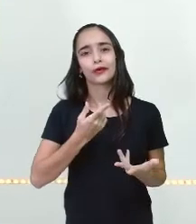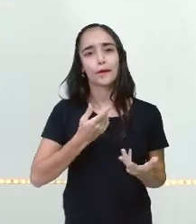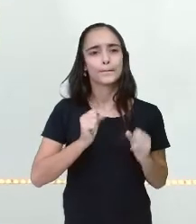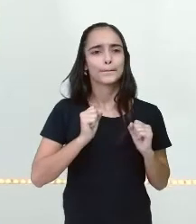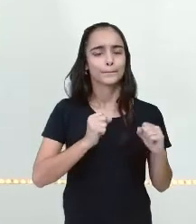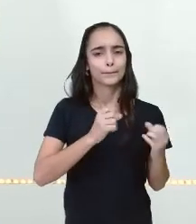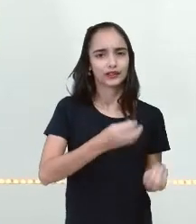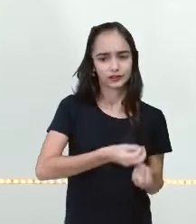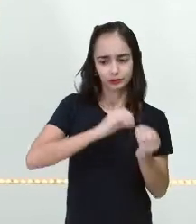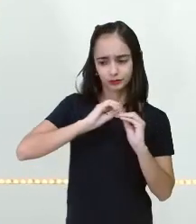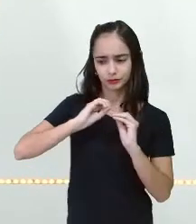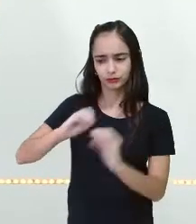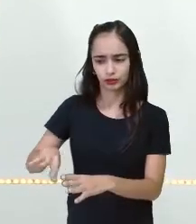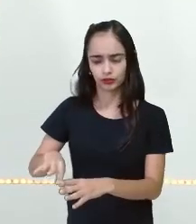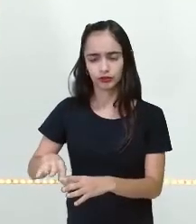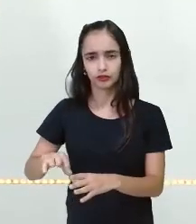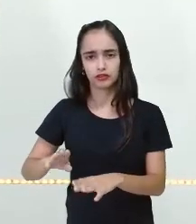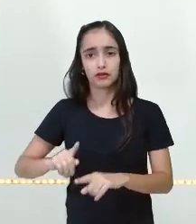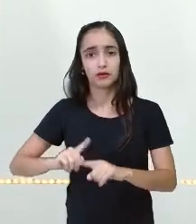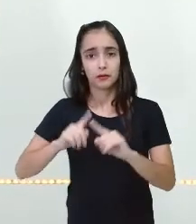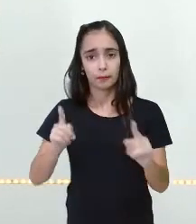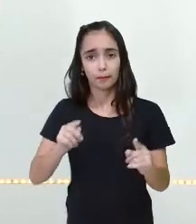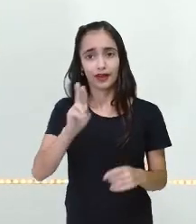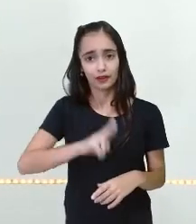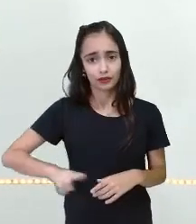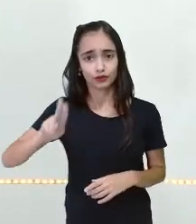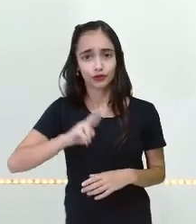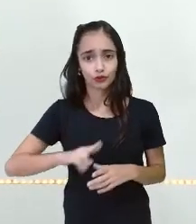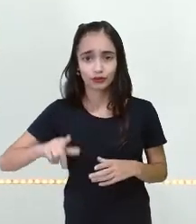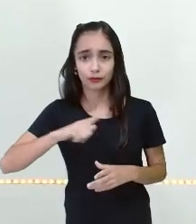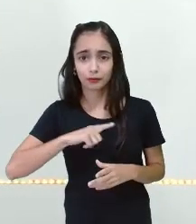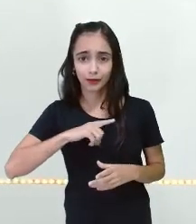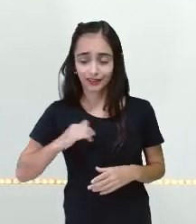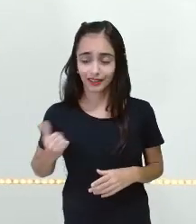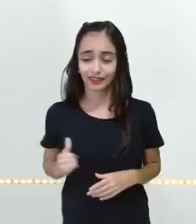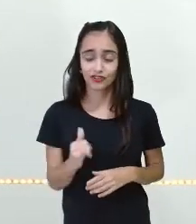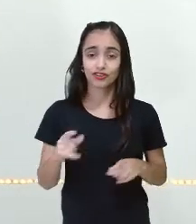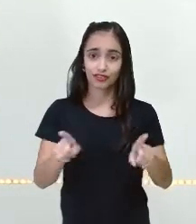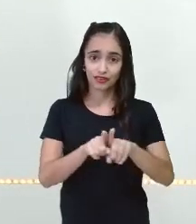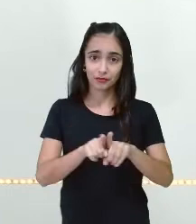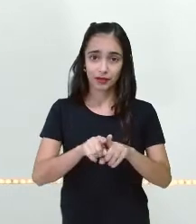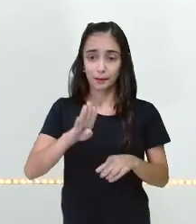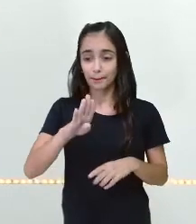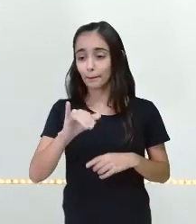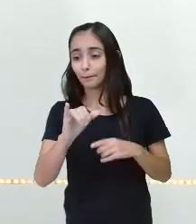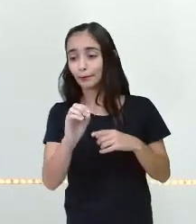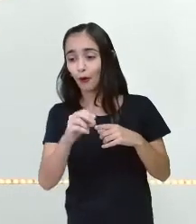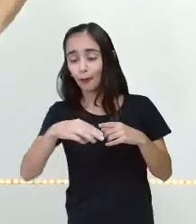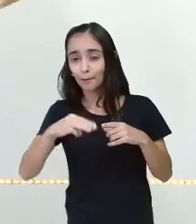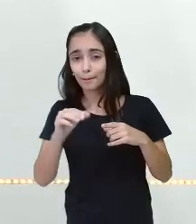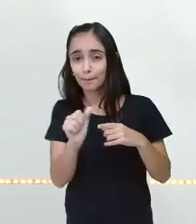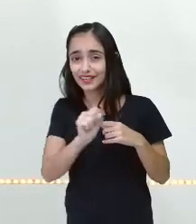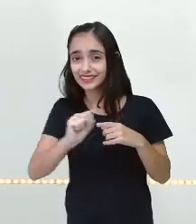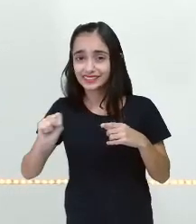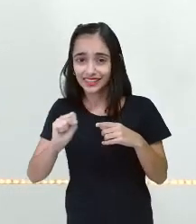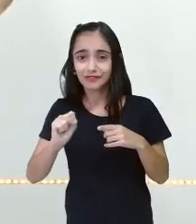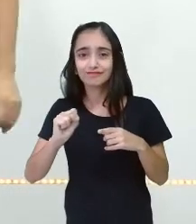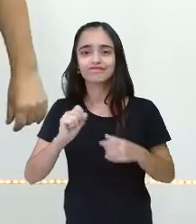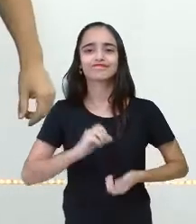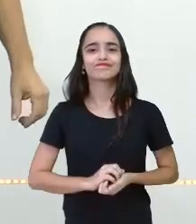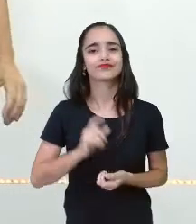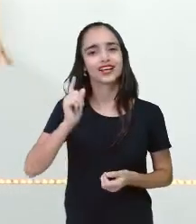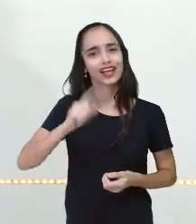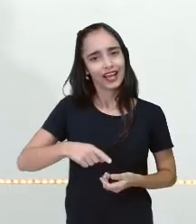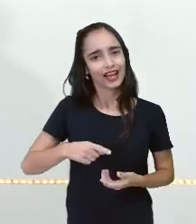como o bagaço da cana, eles usam para gerar energia, chamada biomassa. Essa energia é sustentável e renovável ao